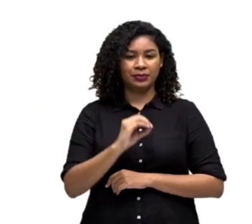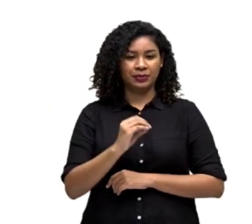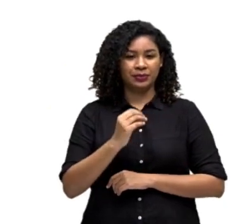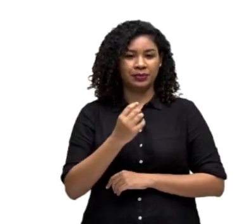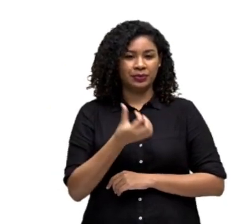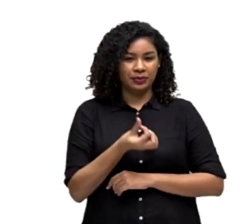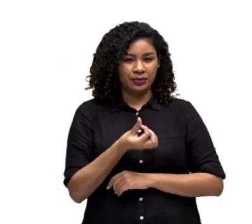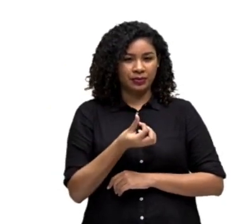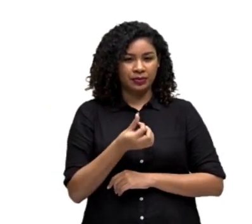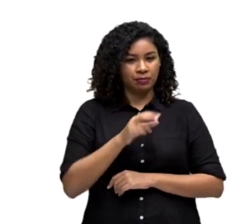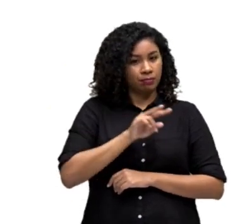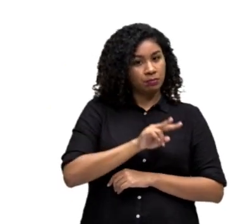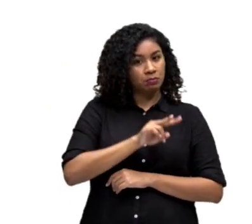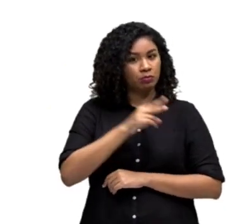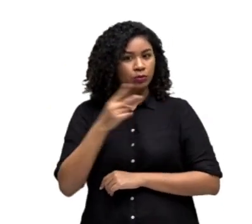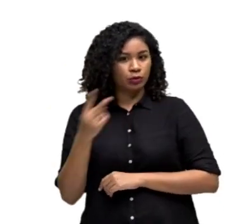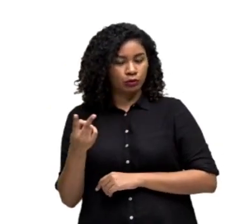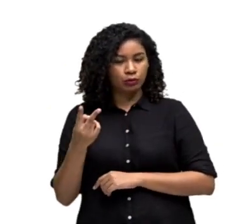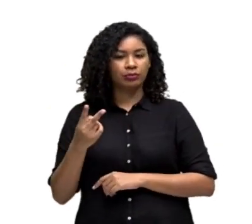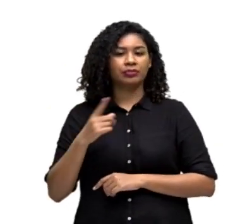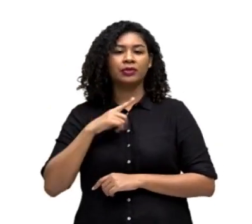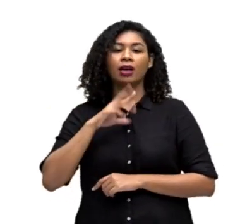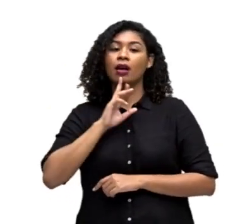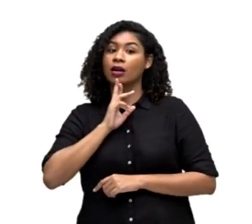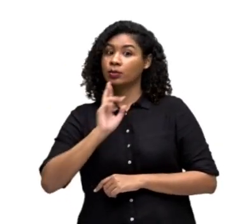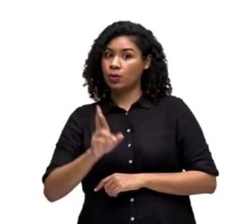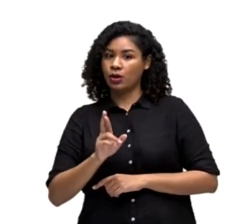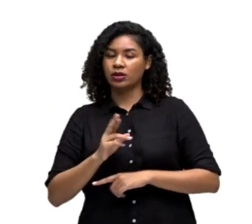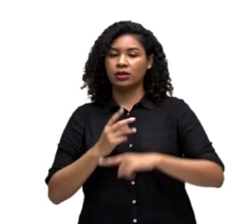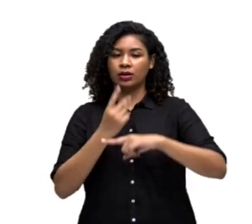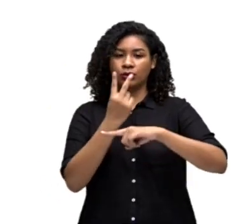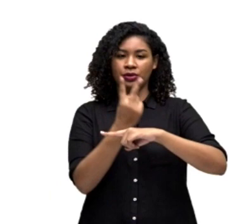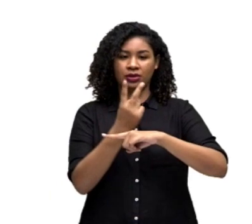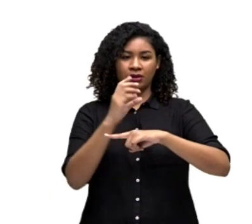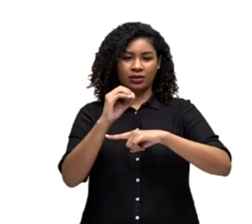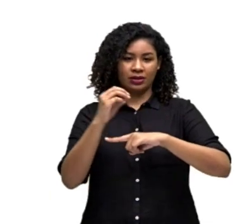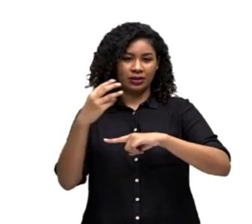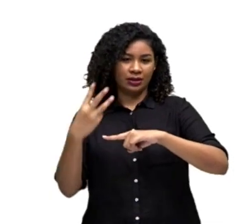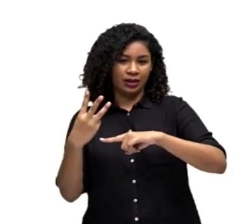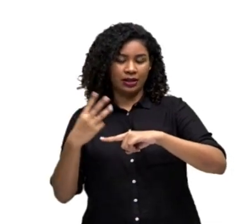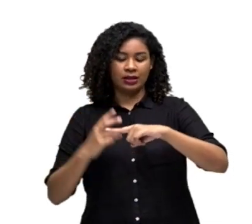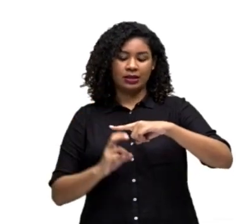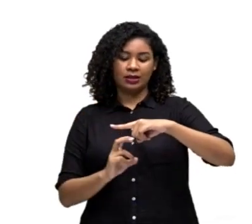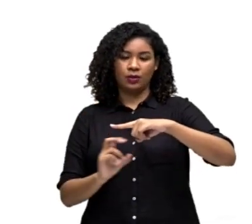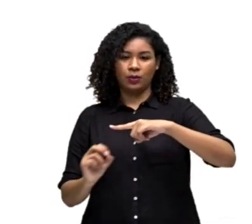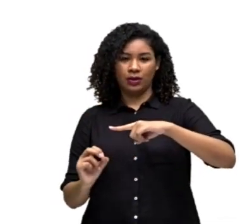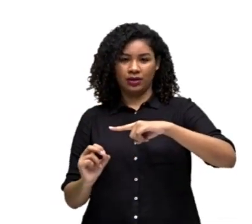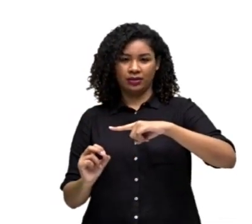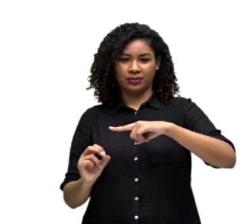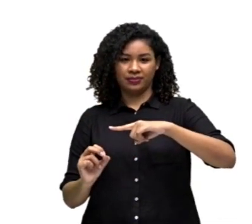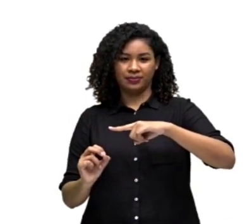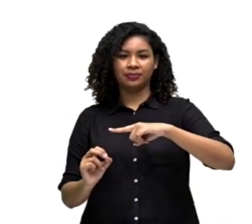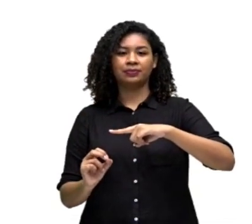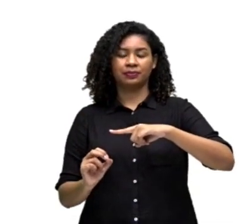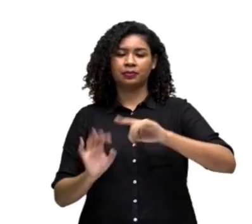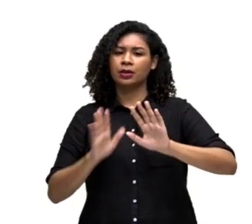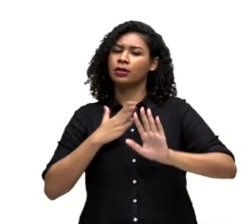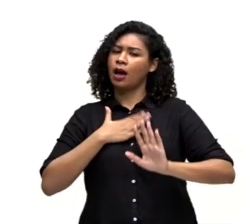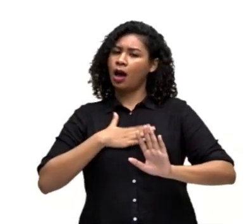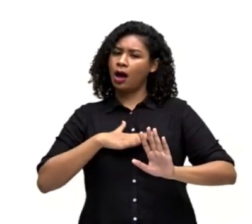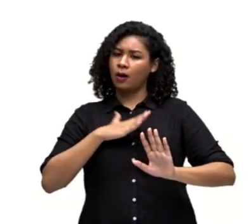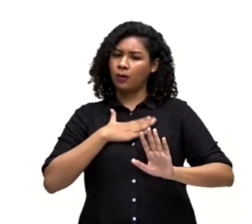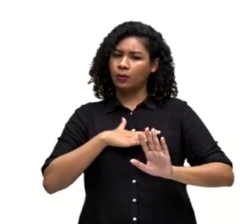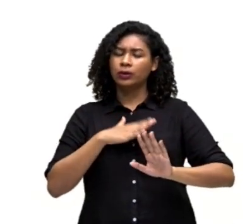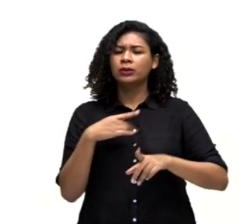4,06, onde a nossa resposta é 203 sobre 50. Calma lá.